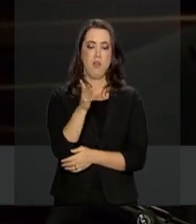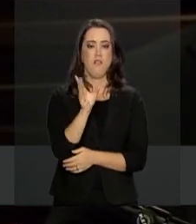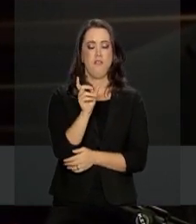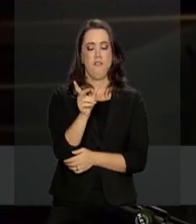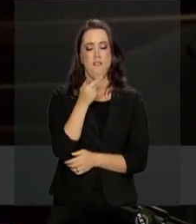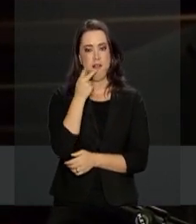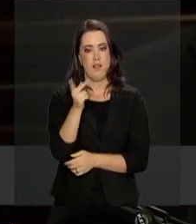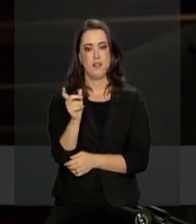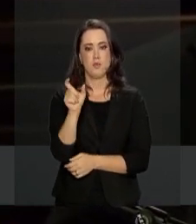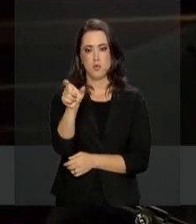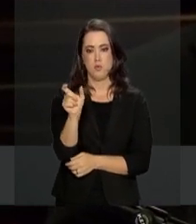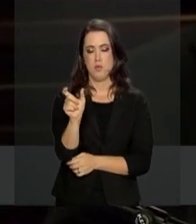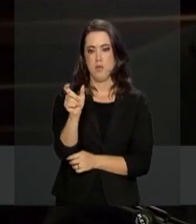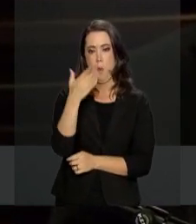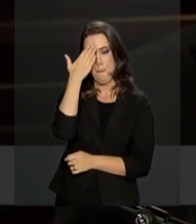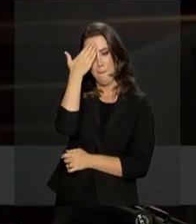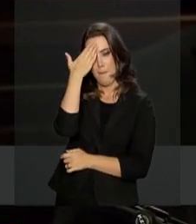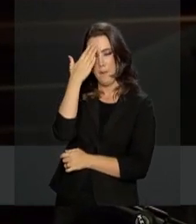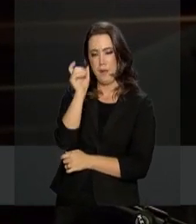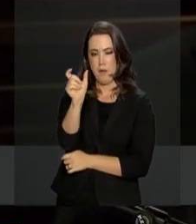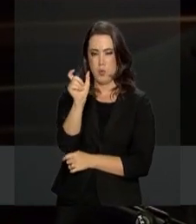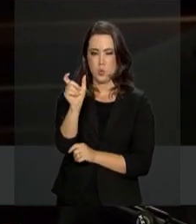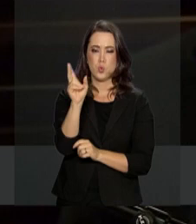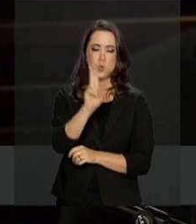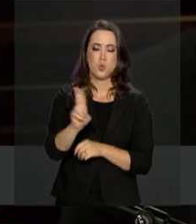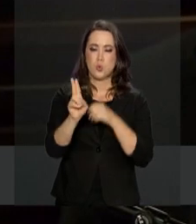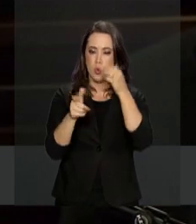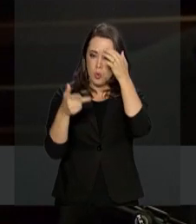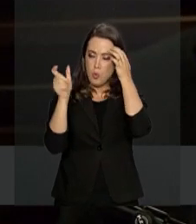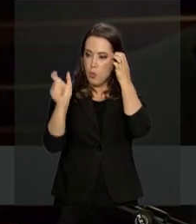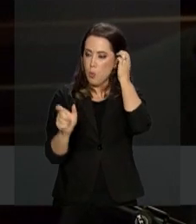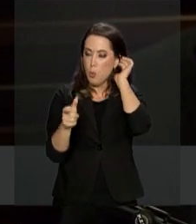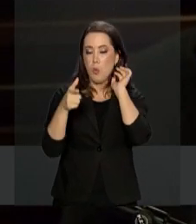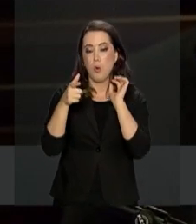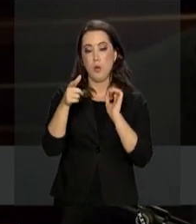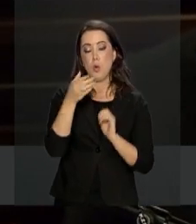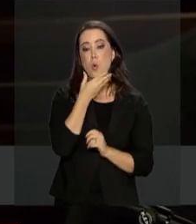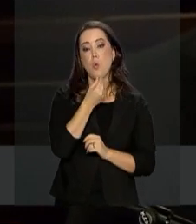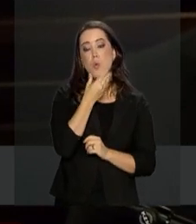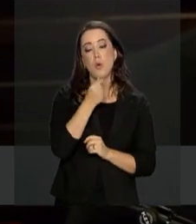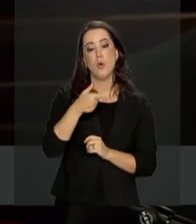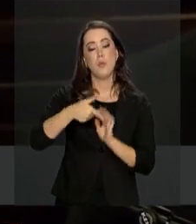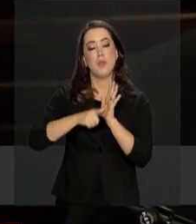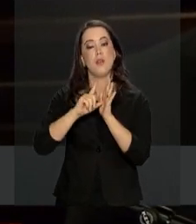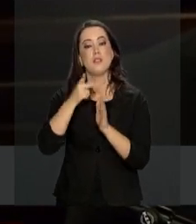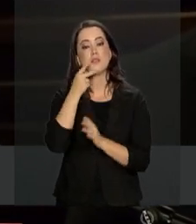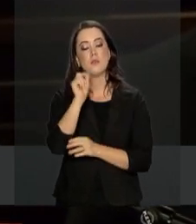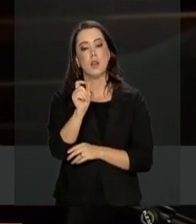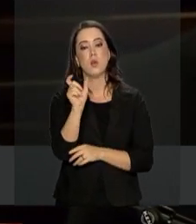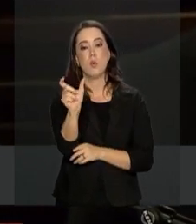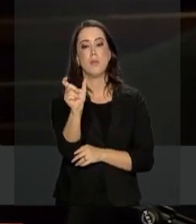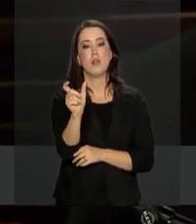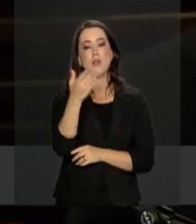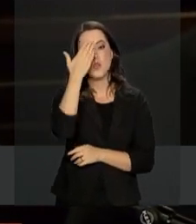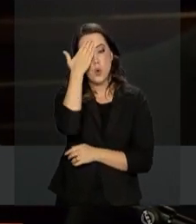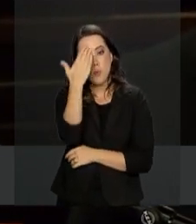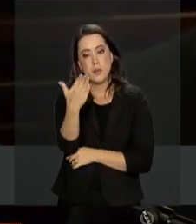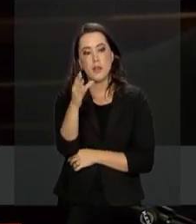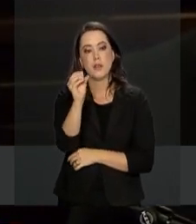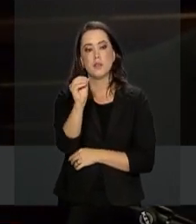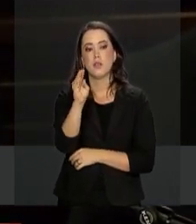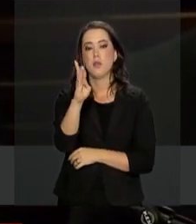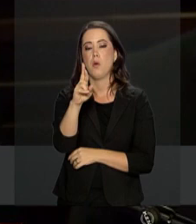obrigado do de luca revela é etimologicamente pouco novo